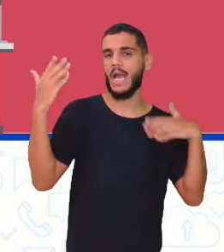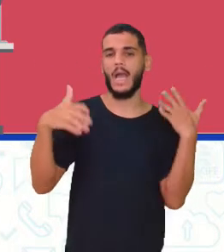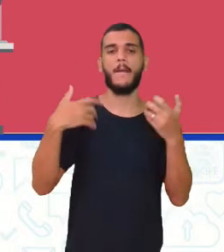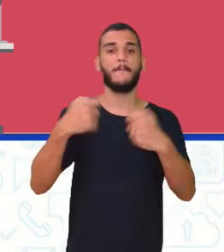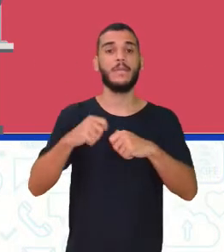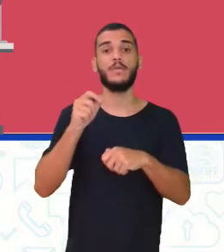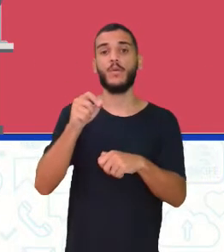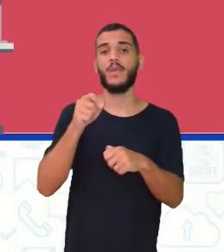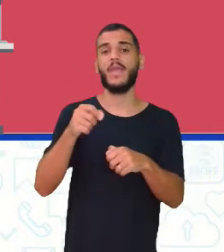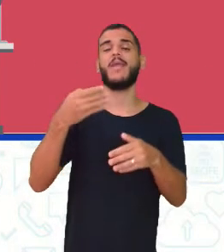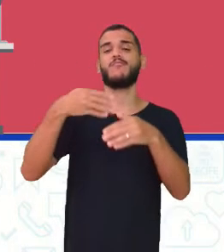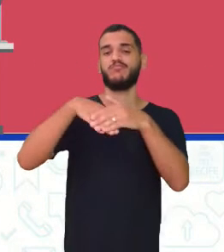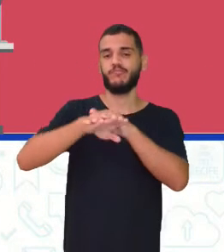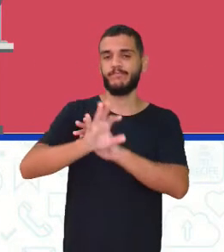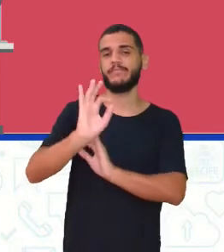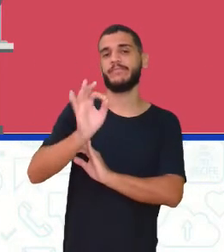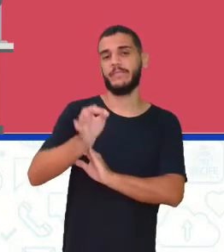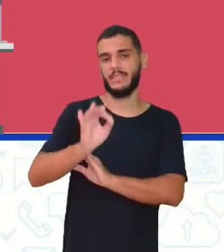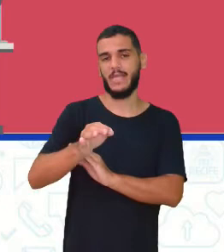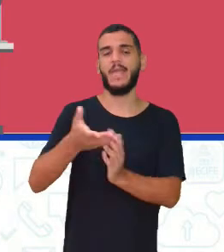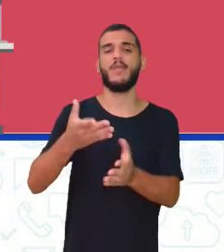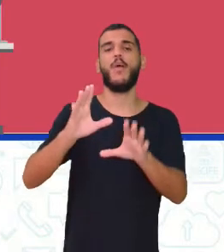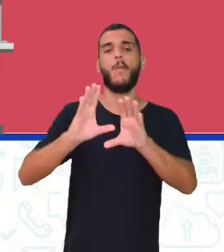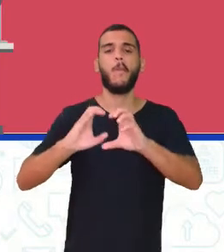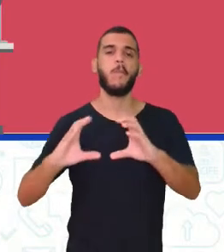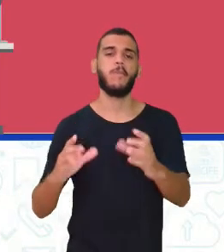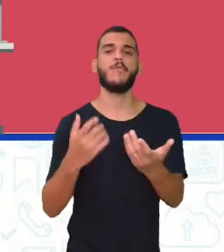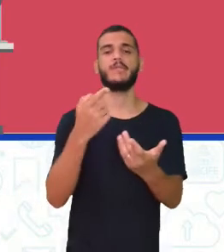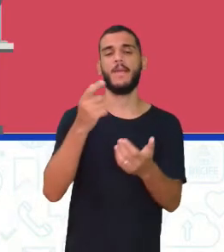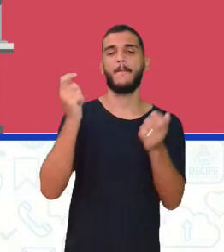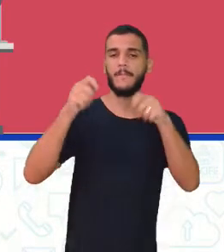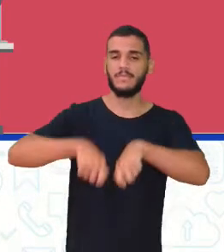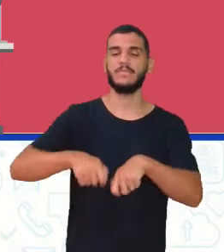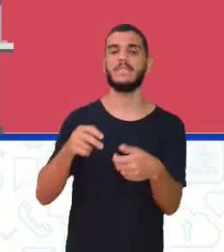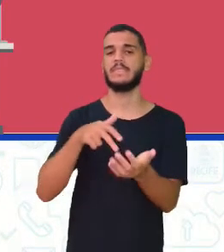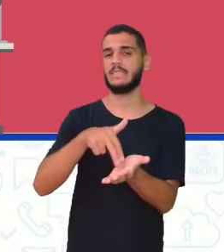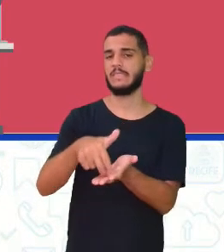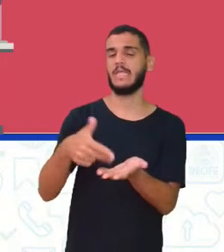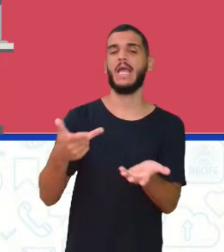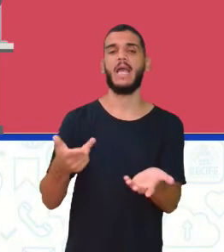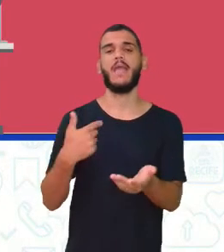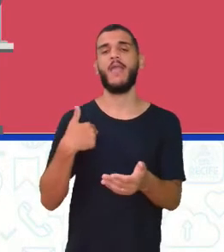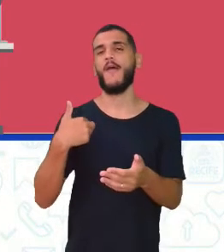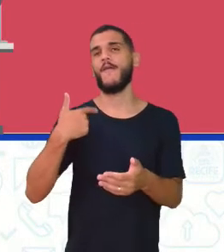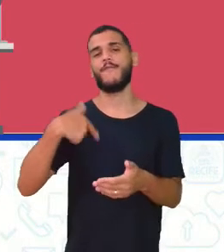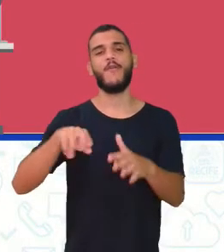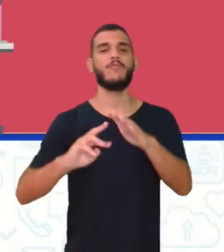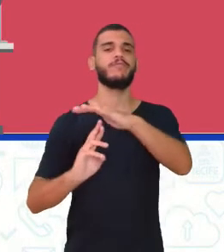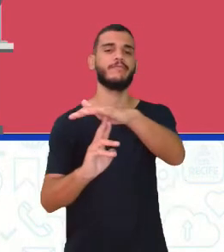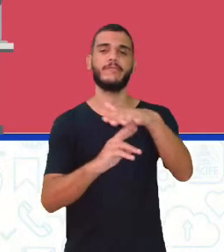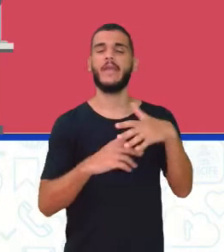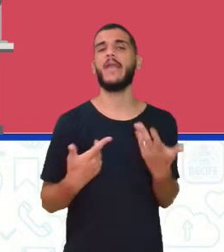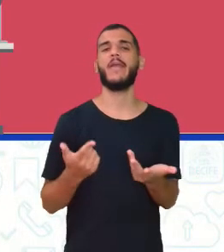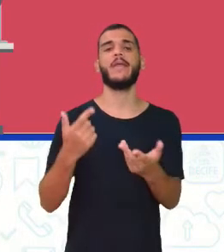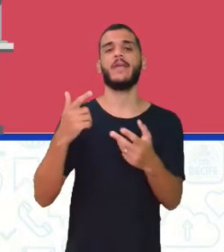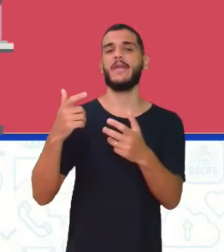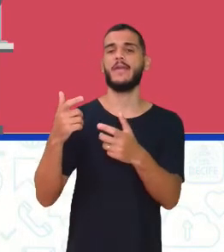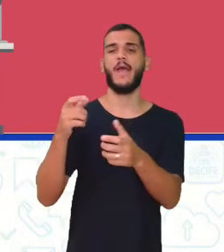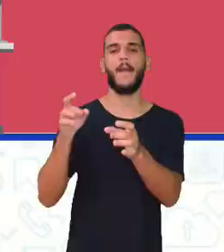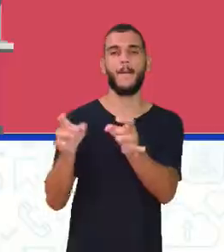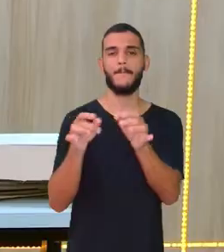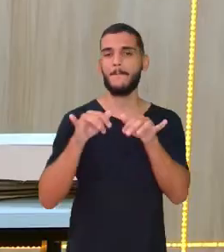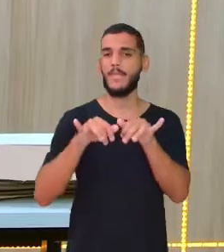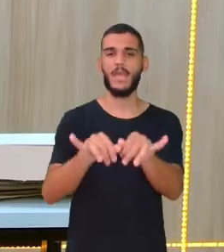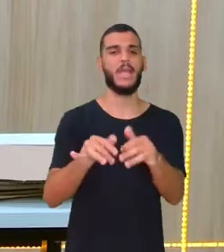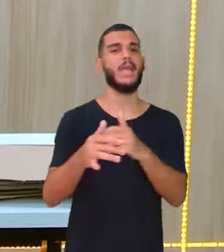Então, tenta colocar um calçado confortável para que você possa andar. Eu vou na feira, eu vou no mercadinho. Então, dá uma olhadinha